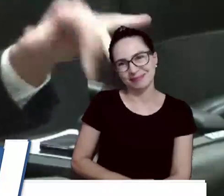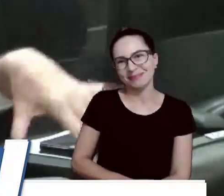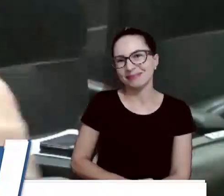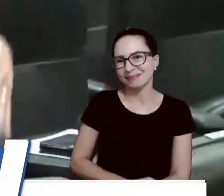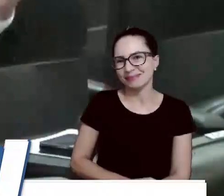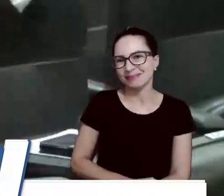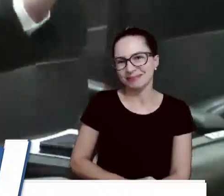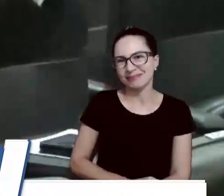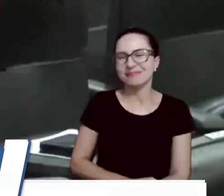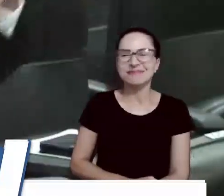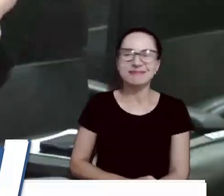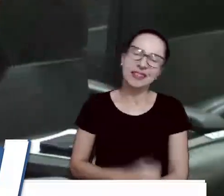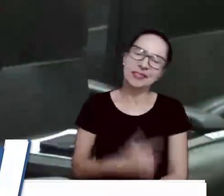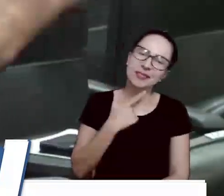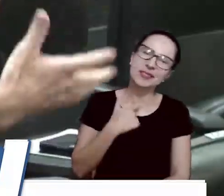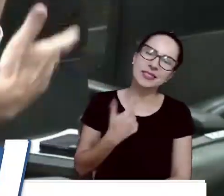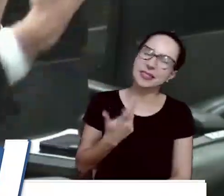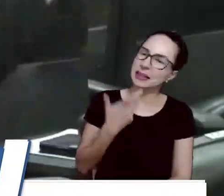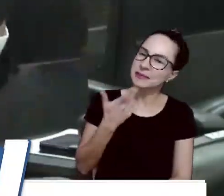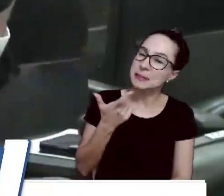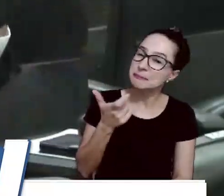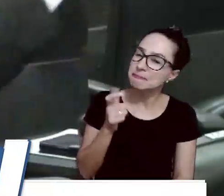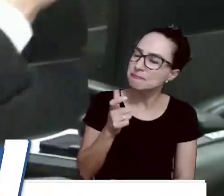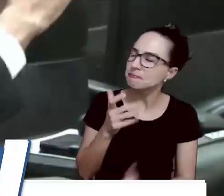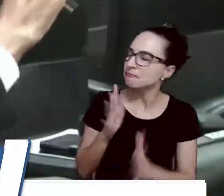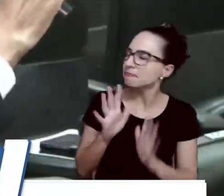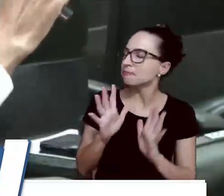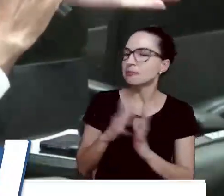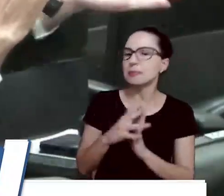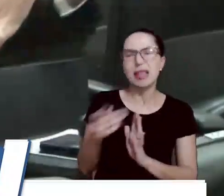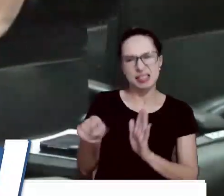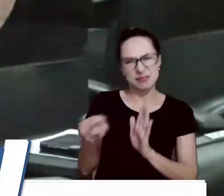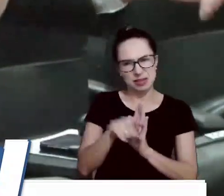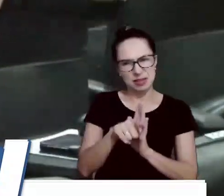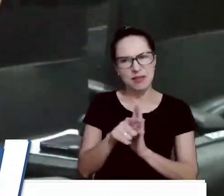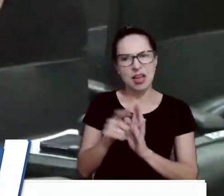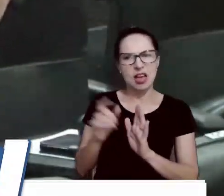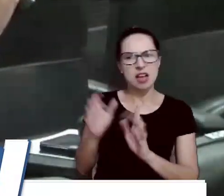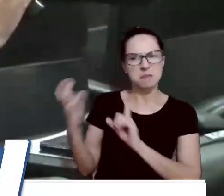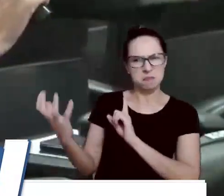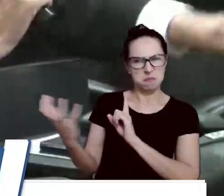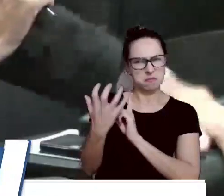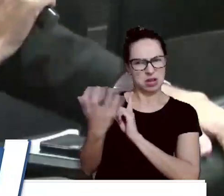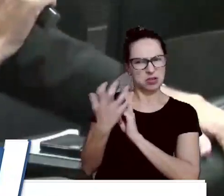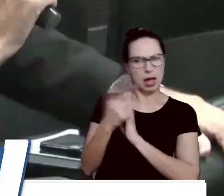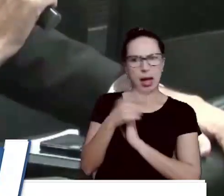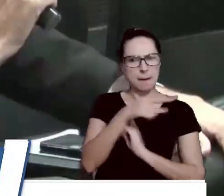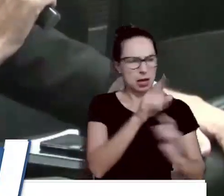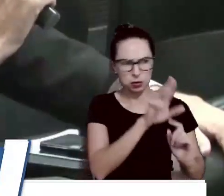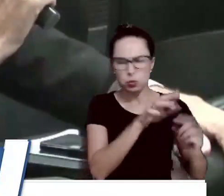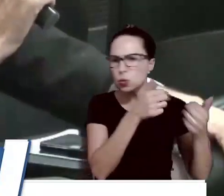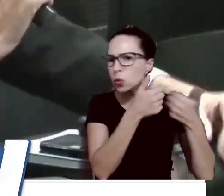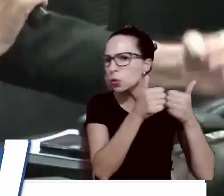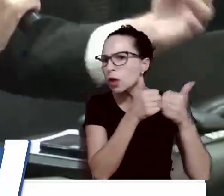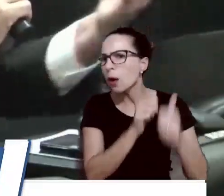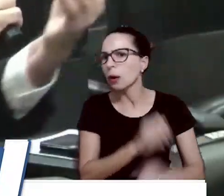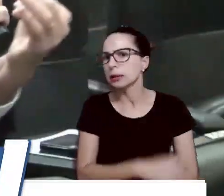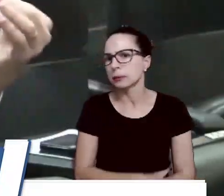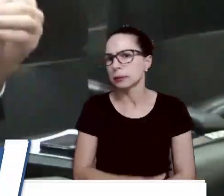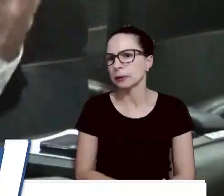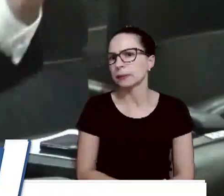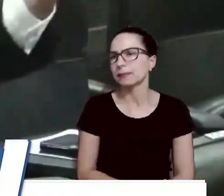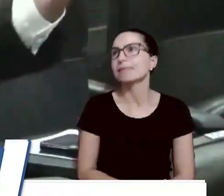dá vontade de falar um palavrão aqui, mas ele vem aqui pressionar o vereador e ele não pega ônibus. Então,